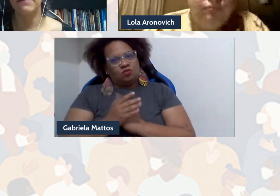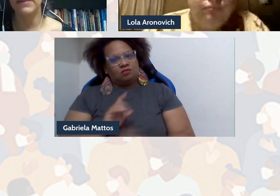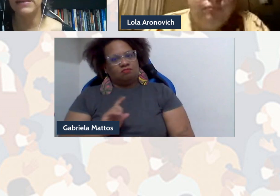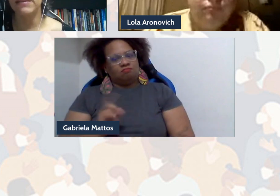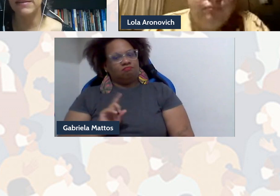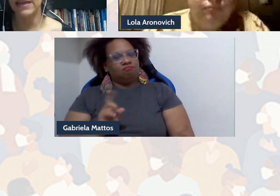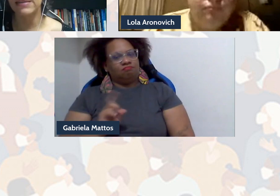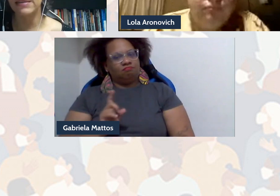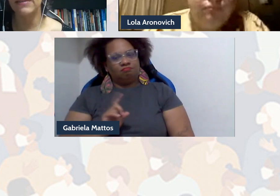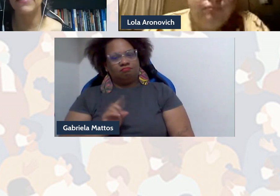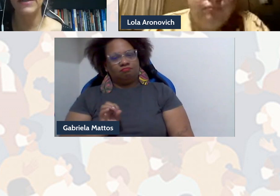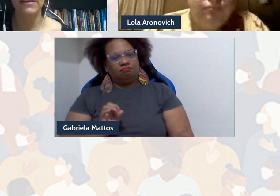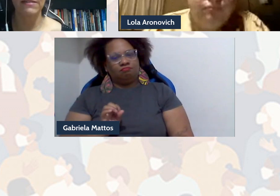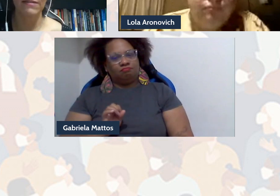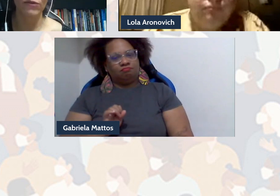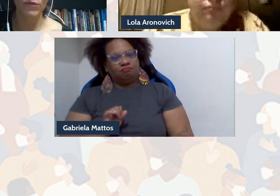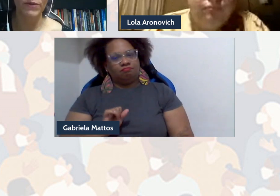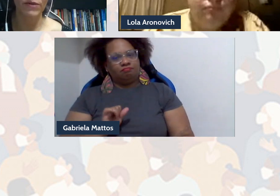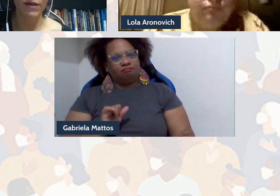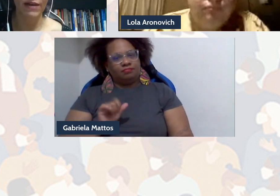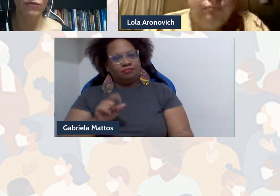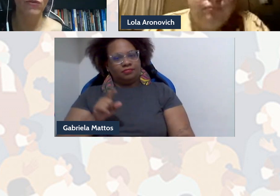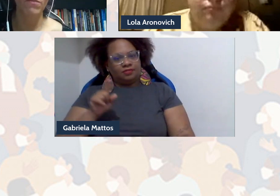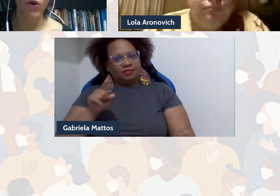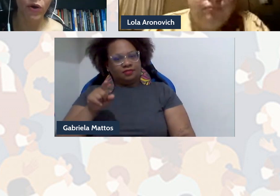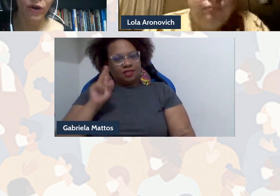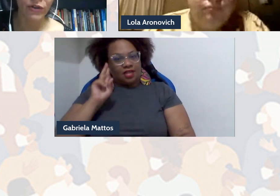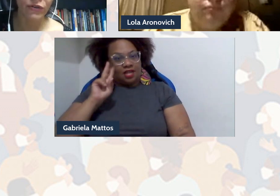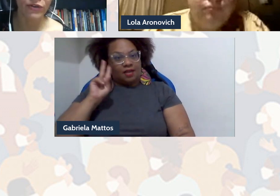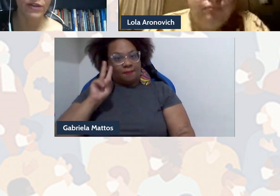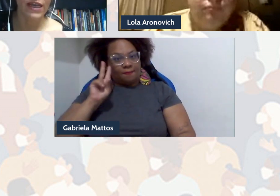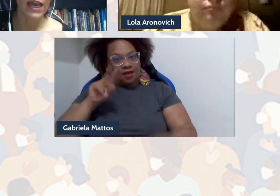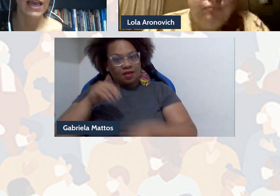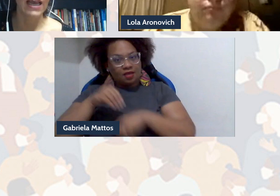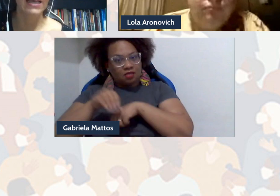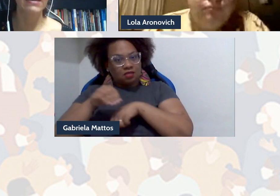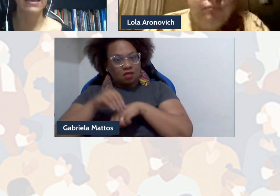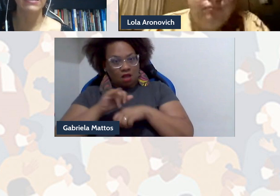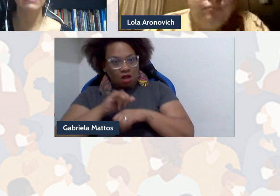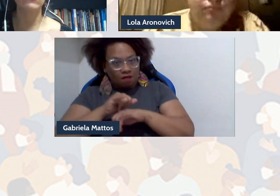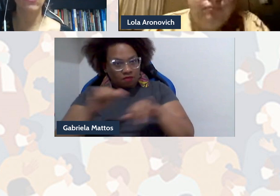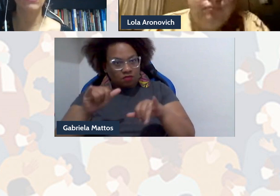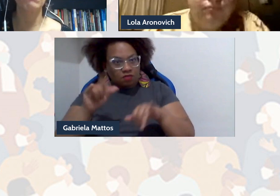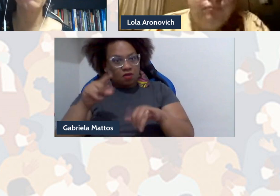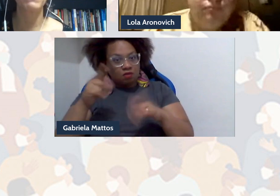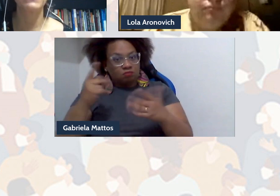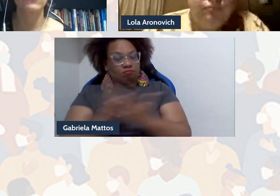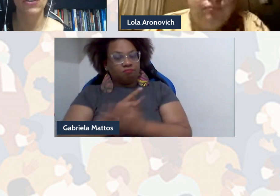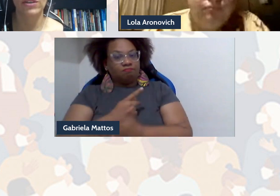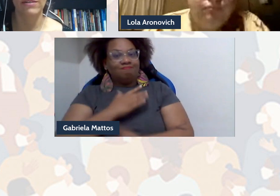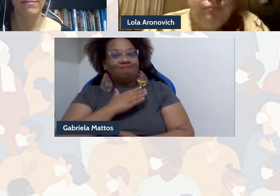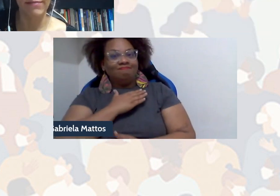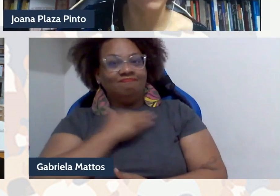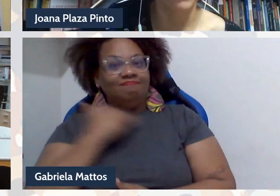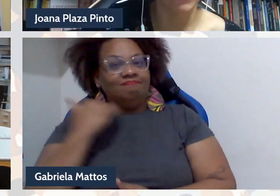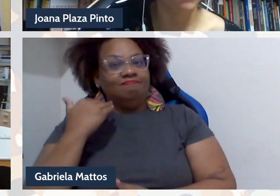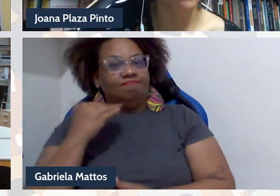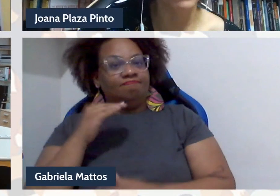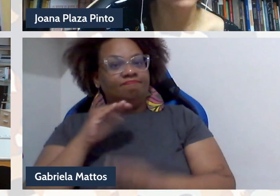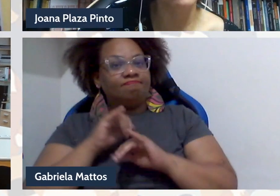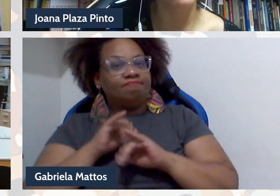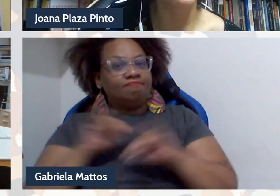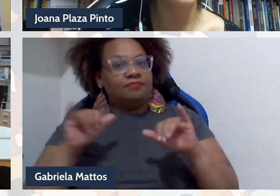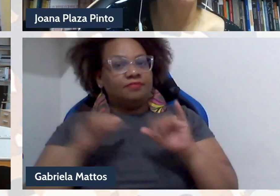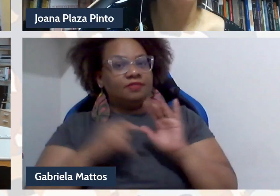A lembrança que a Cida fez do primeiro caso de morte é só emblemática. É